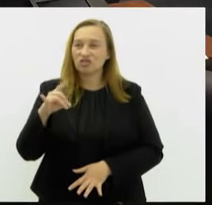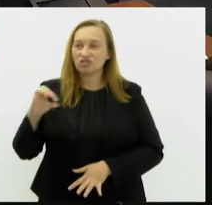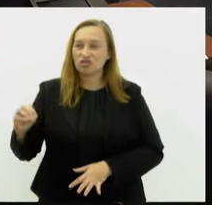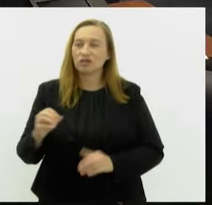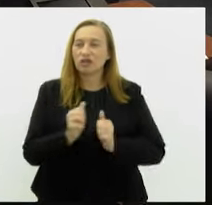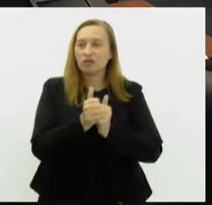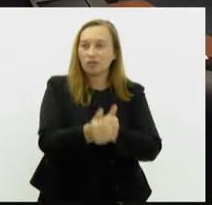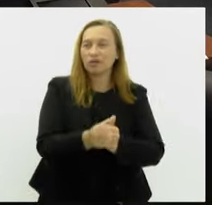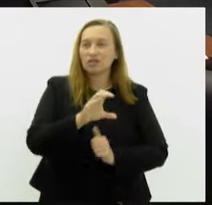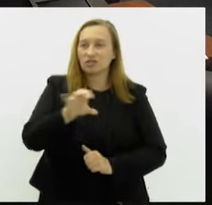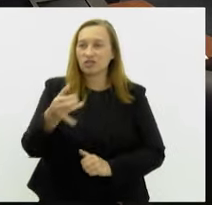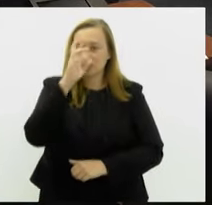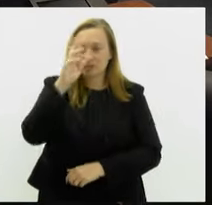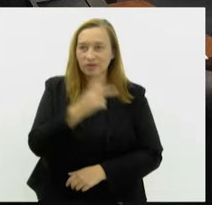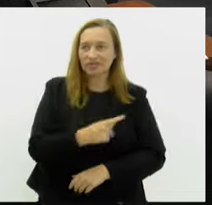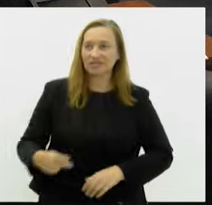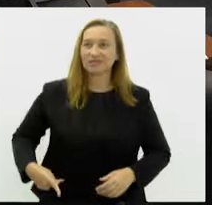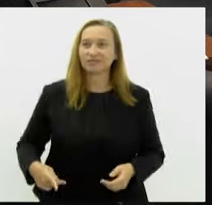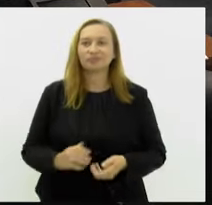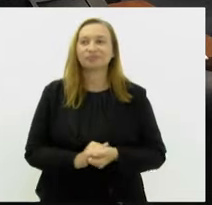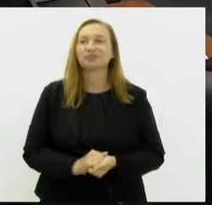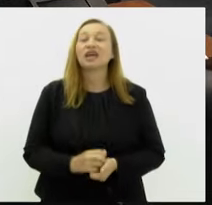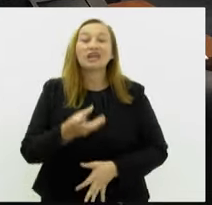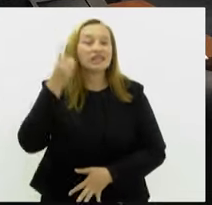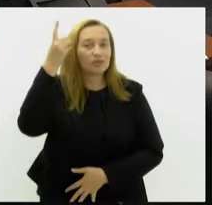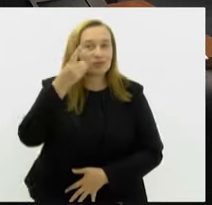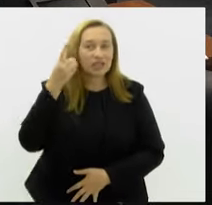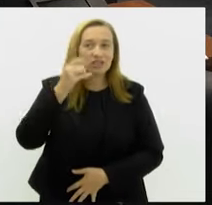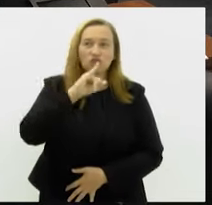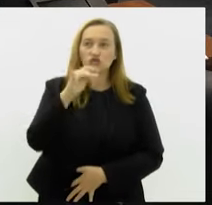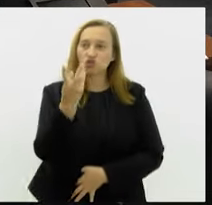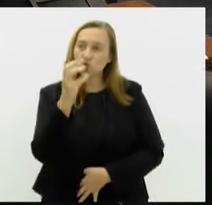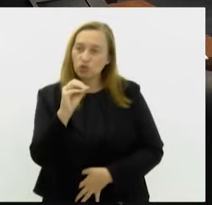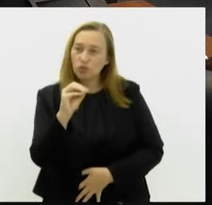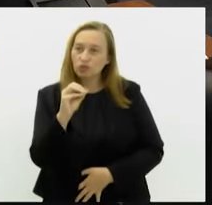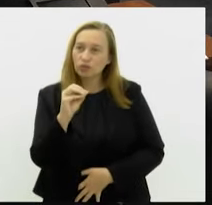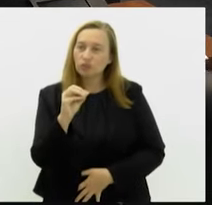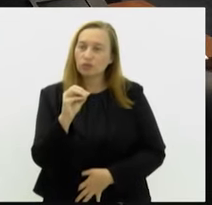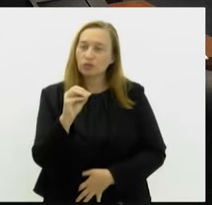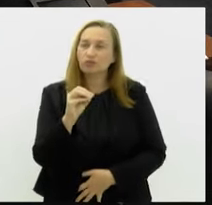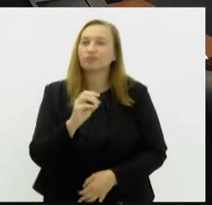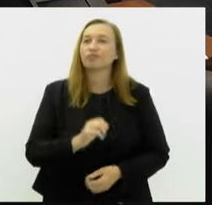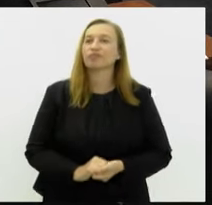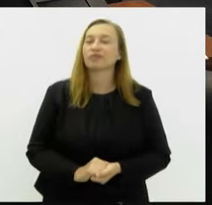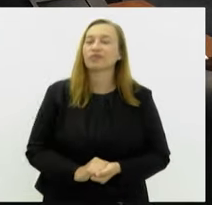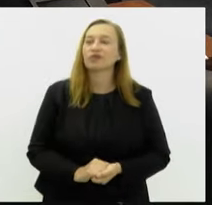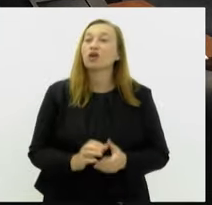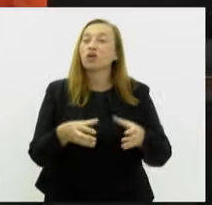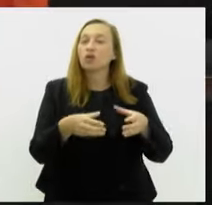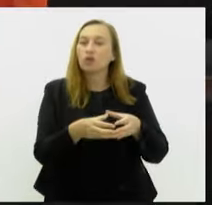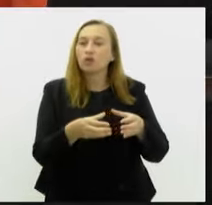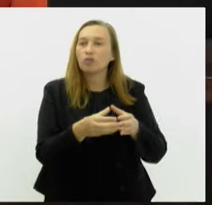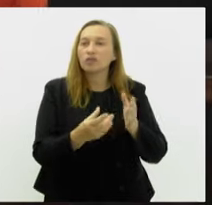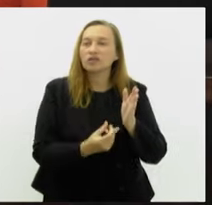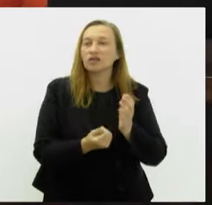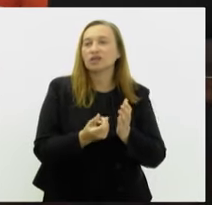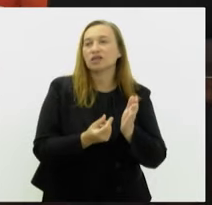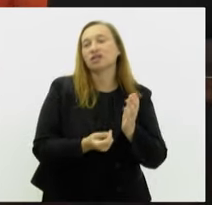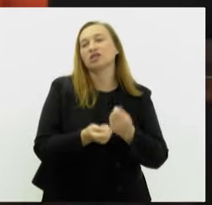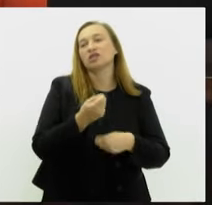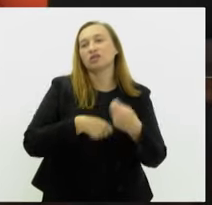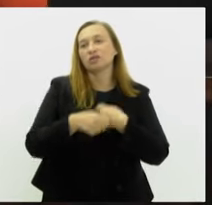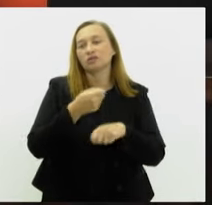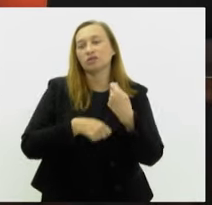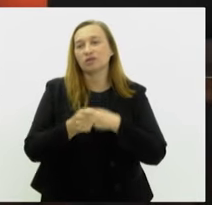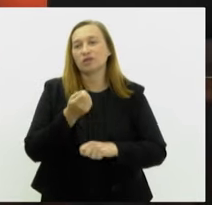Acompanhe a CCJ, senhora presidente. Deputado Júlio Rocha. Não, não precisa. Tá. Comissão de Economia, Indústria e